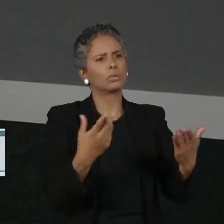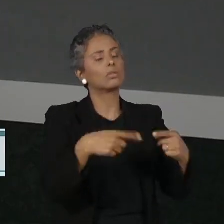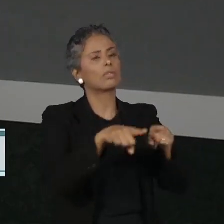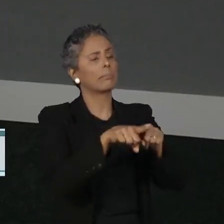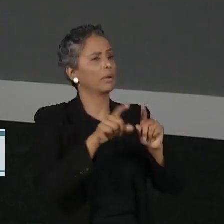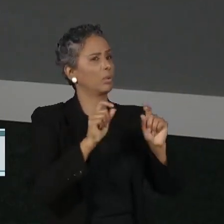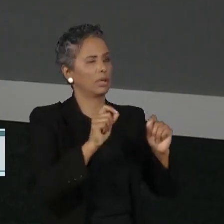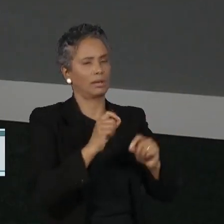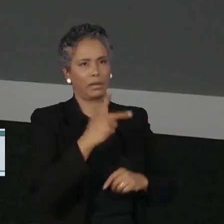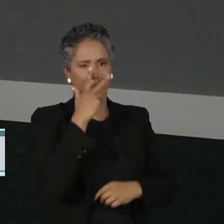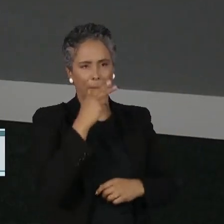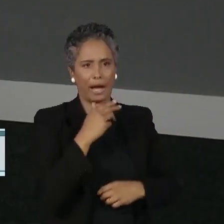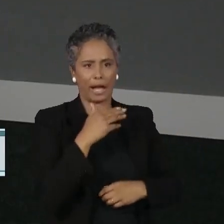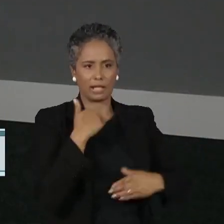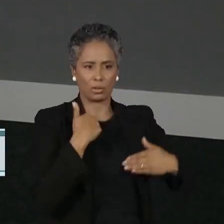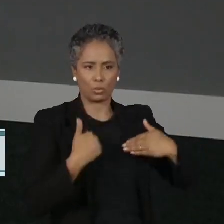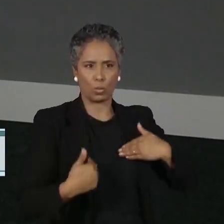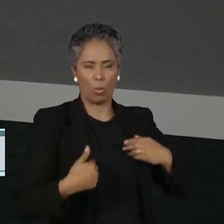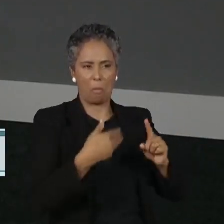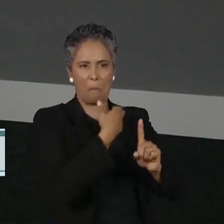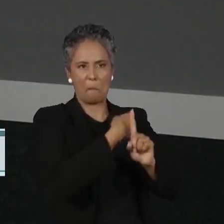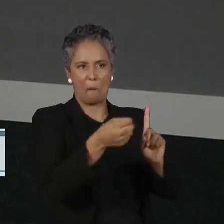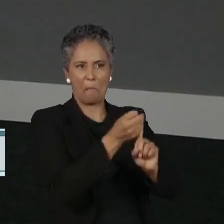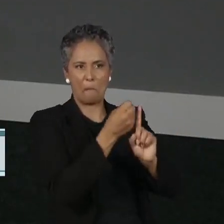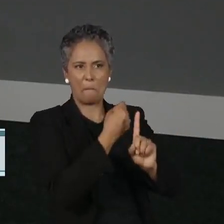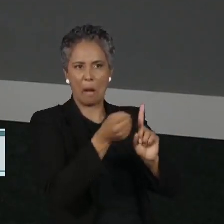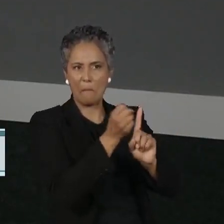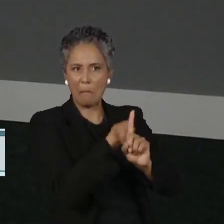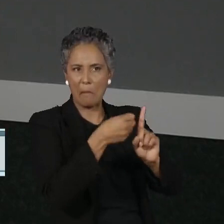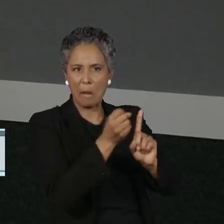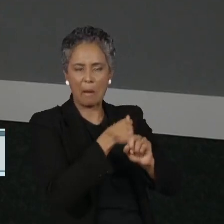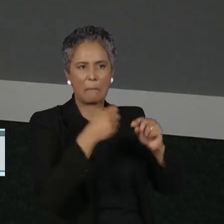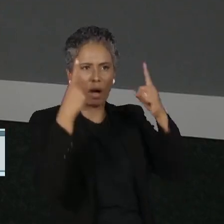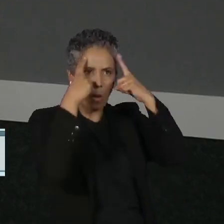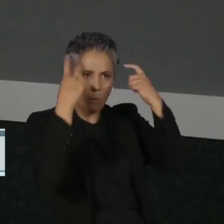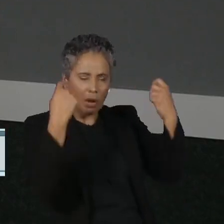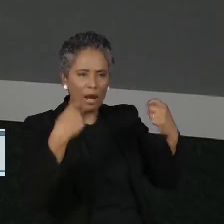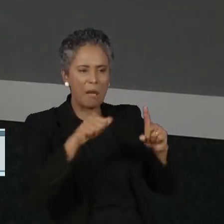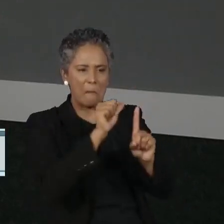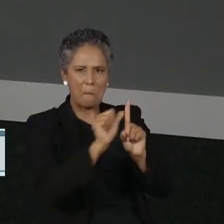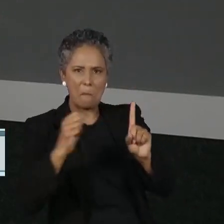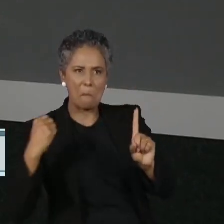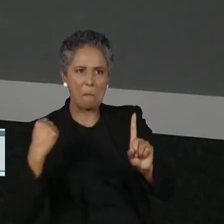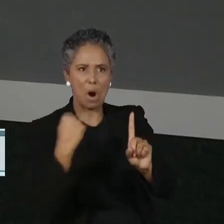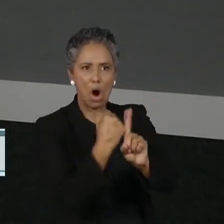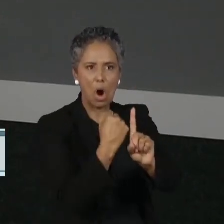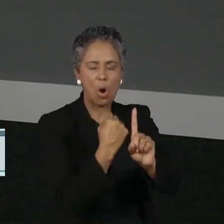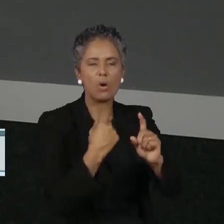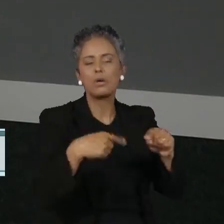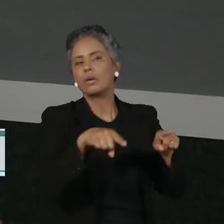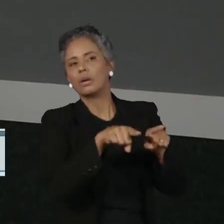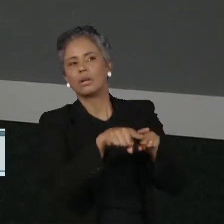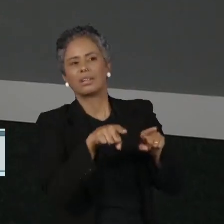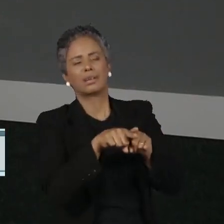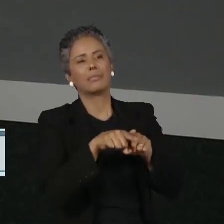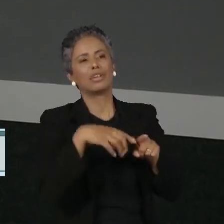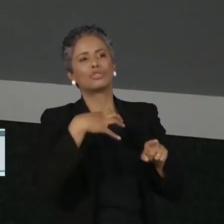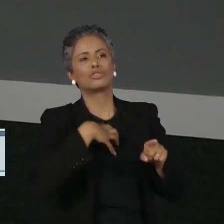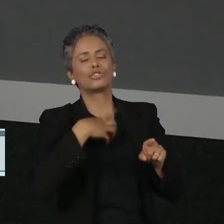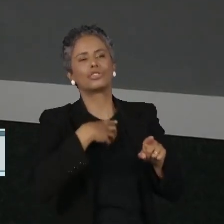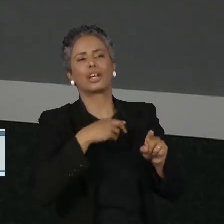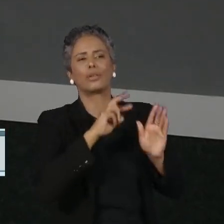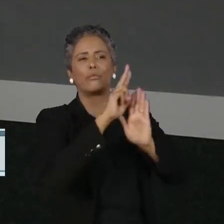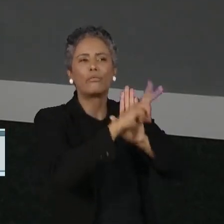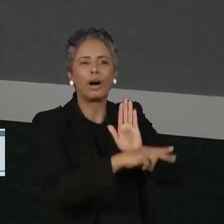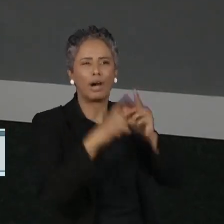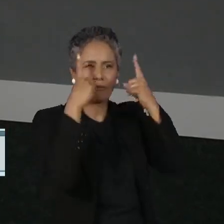a violência física contra as mulheres, feminicídio, contra todas as formas de violência. Mas de